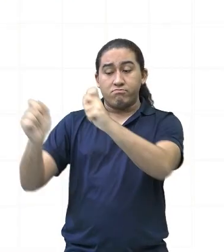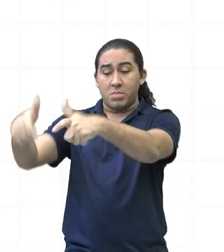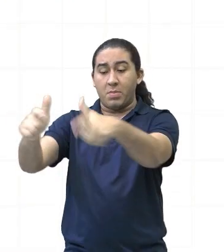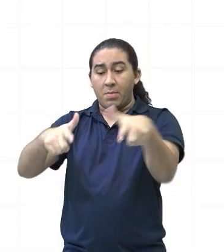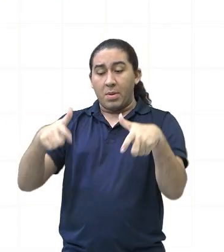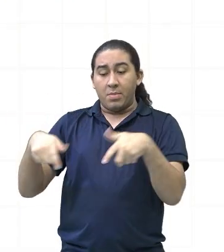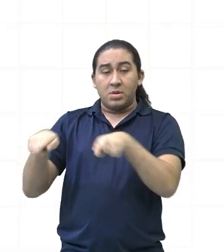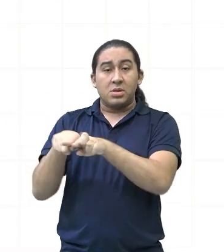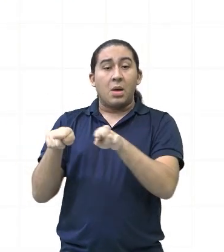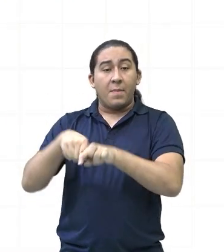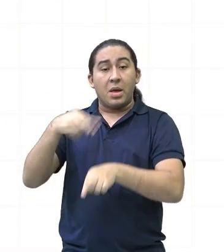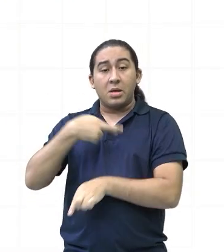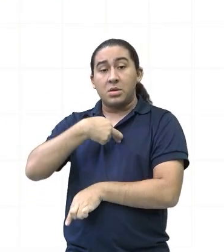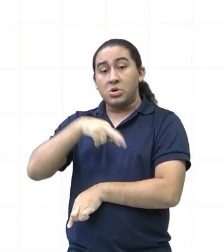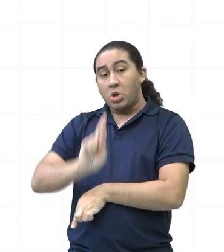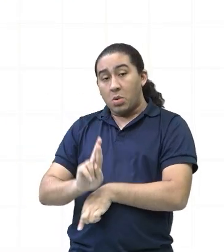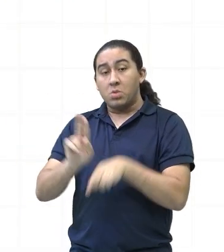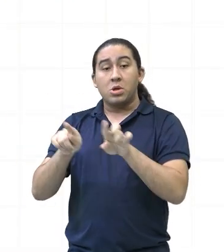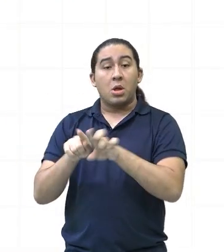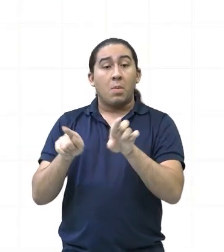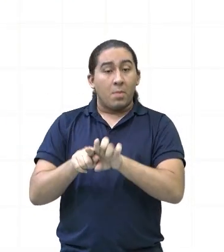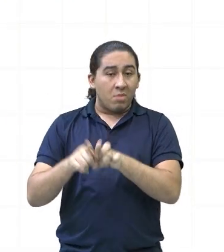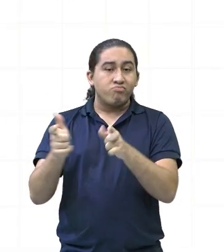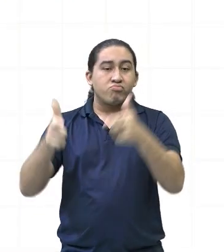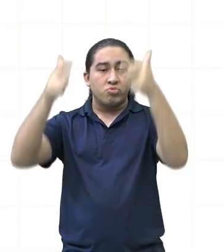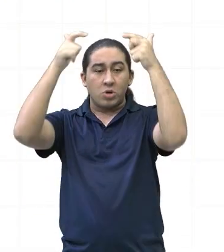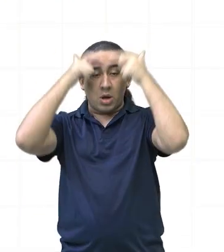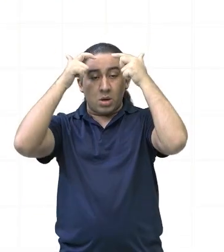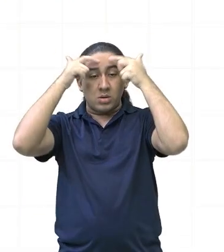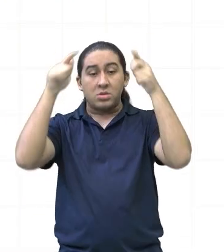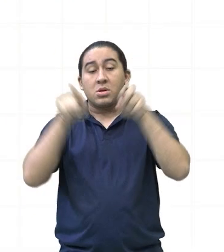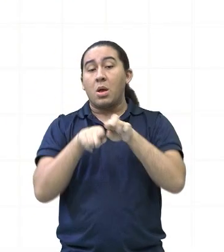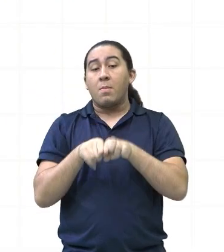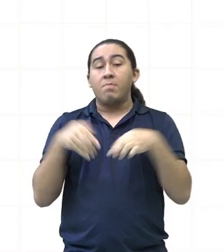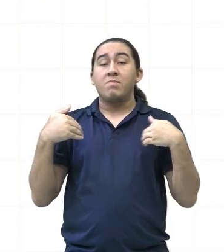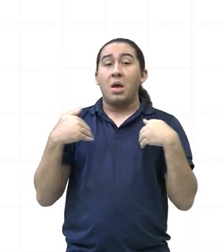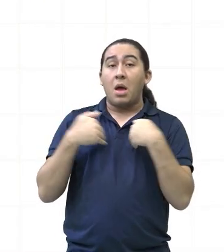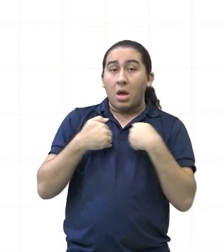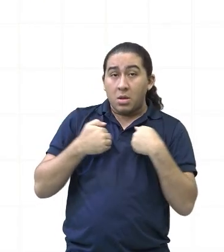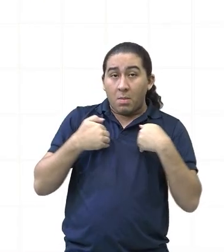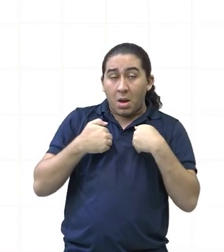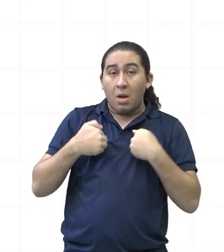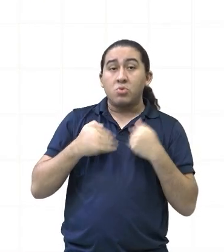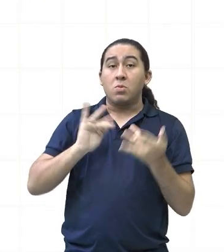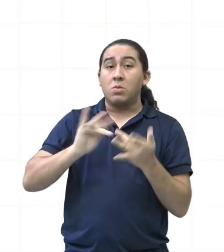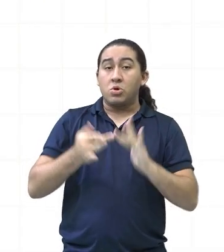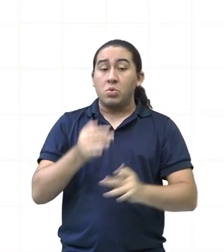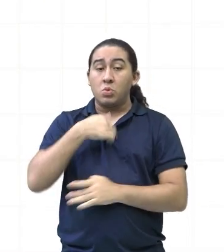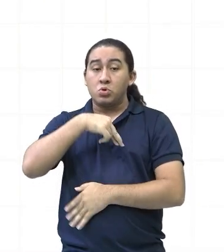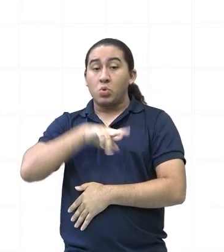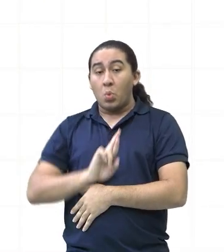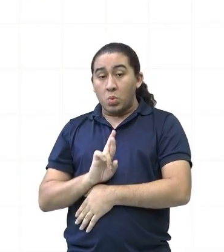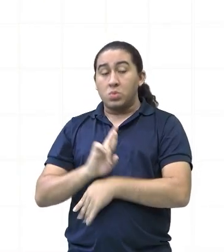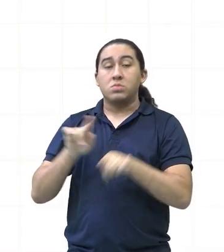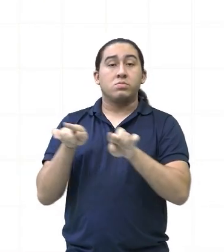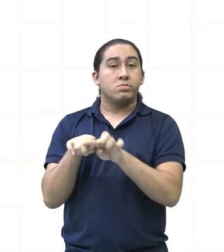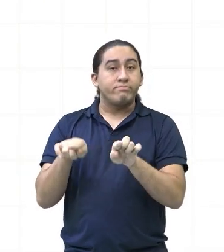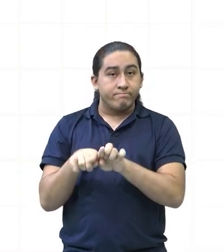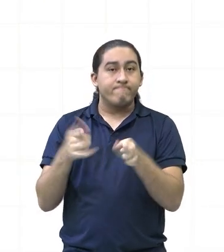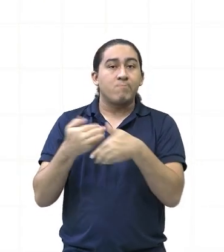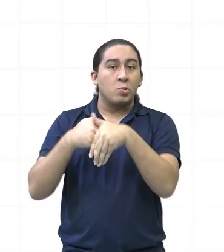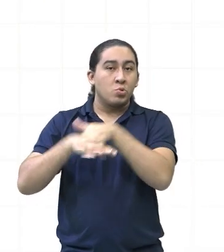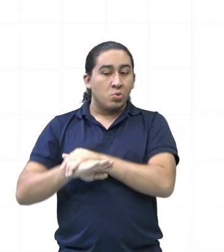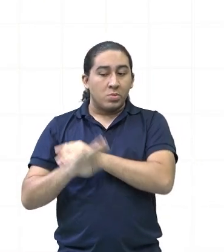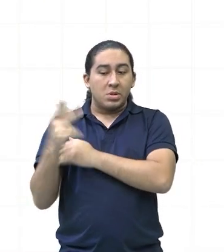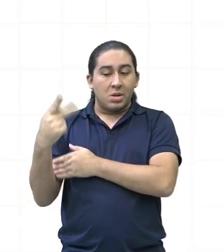animais sagrados e costumes. Então presta atenção. Nesse segundo livro, ele já viaja então